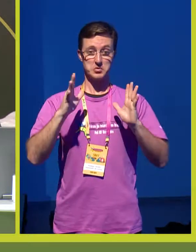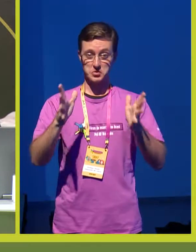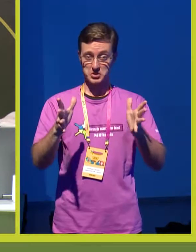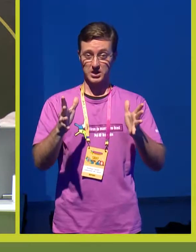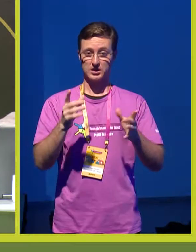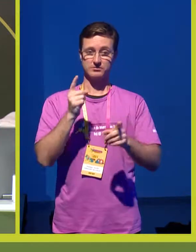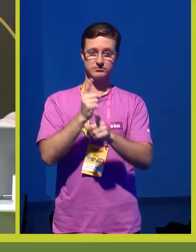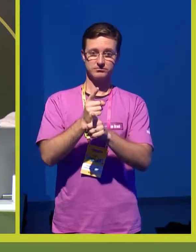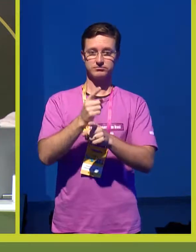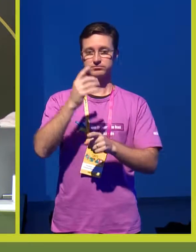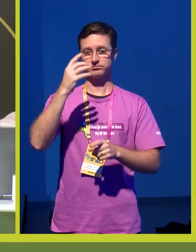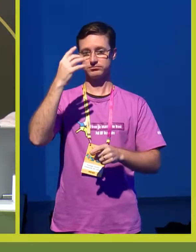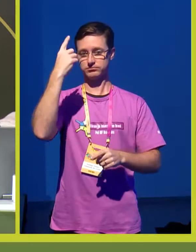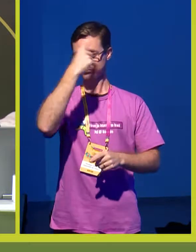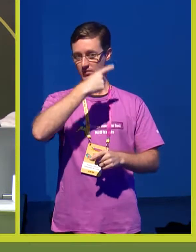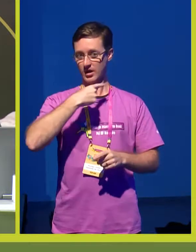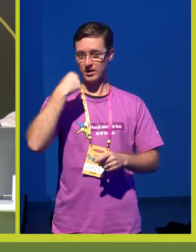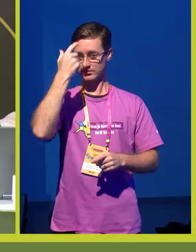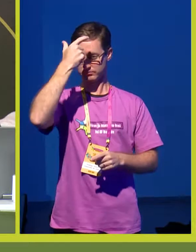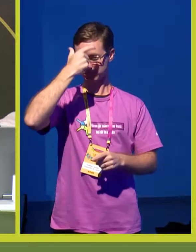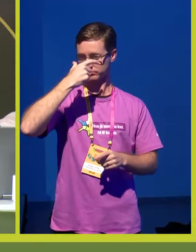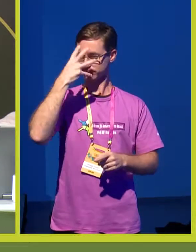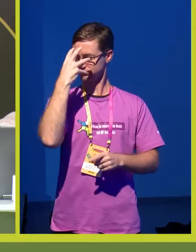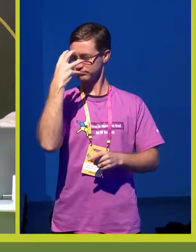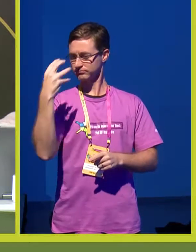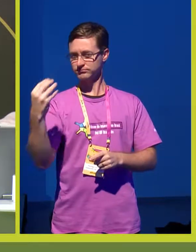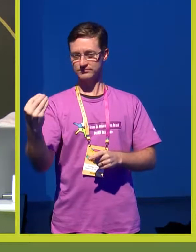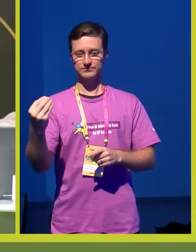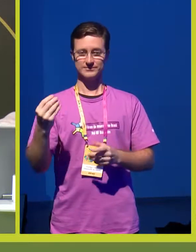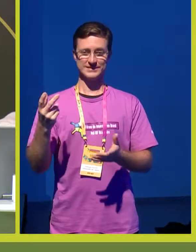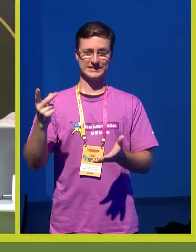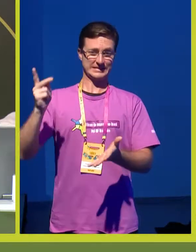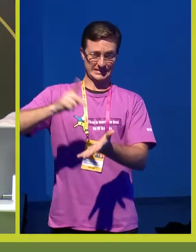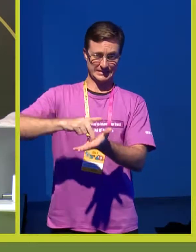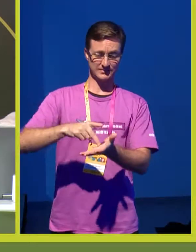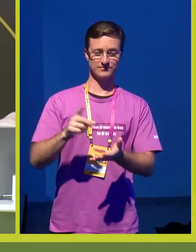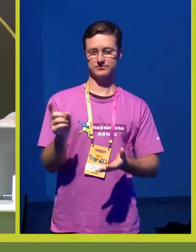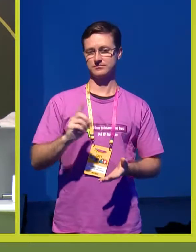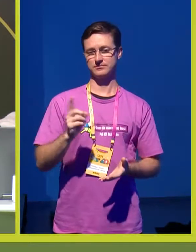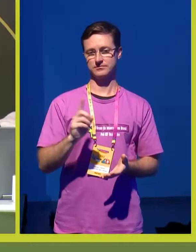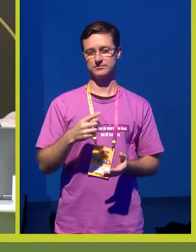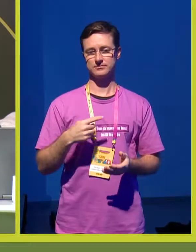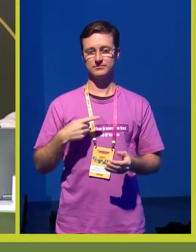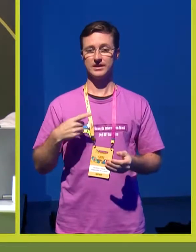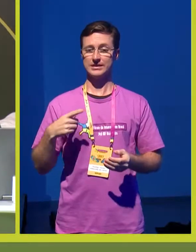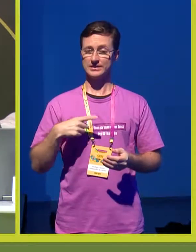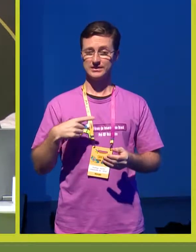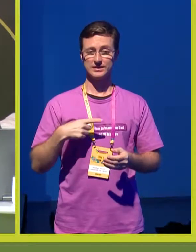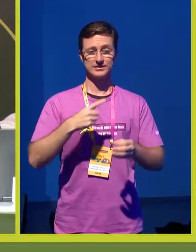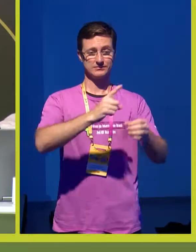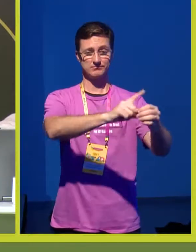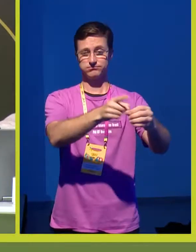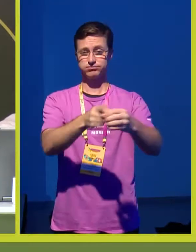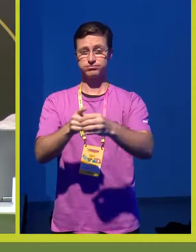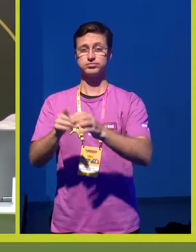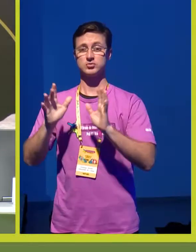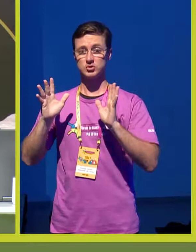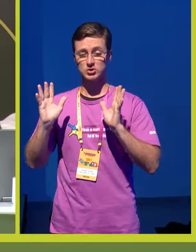ainda no direito brasileiro, mas ele já constitui uma realidade no patrulhamento ostensivo em mais de 30 cidades.